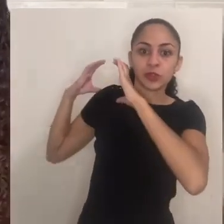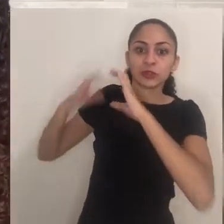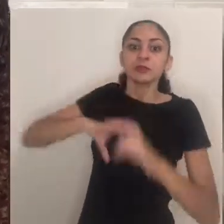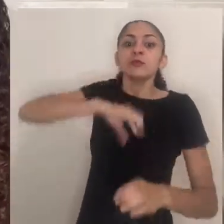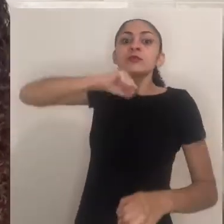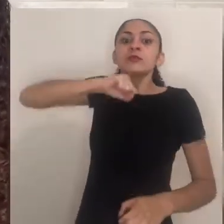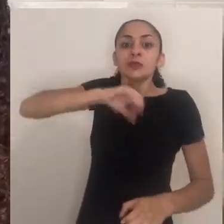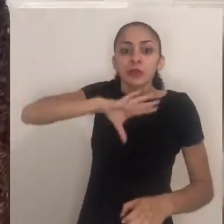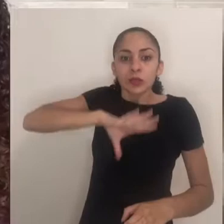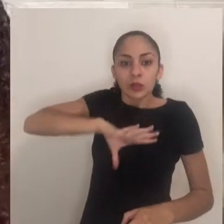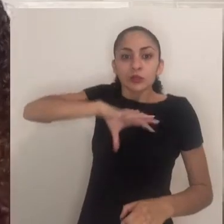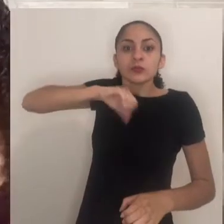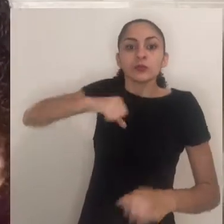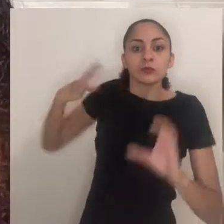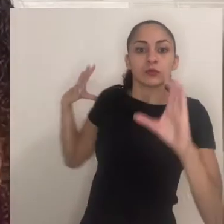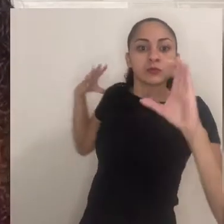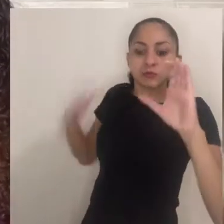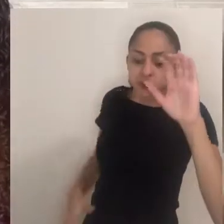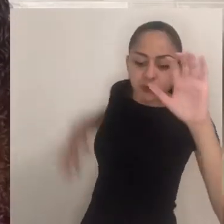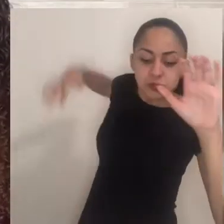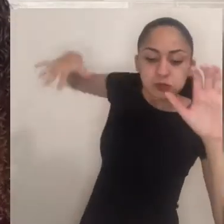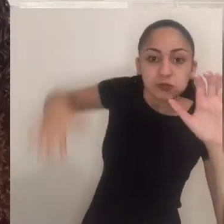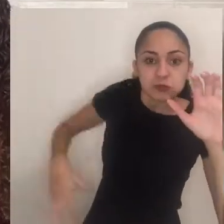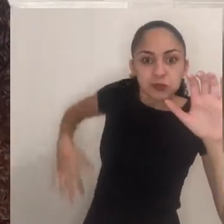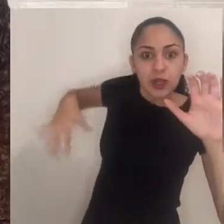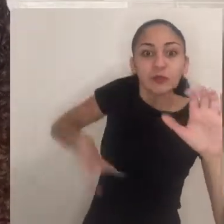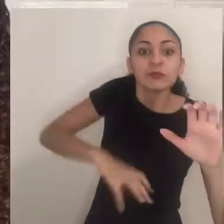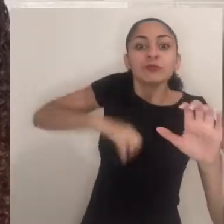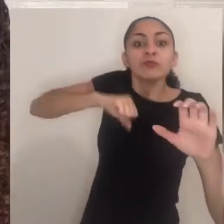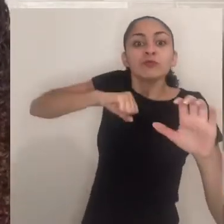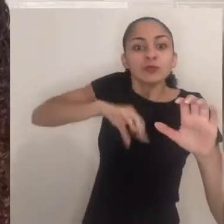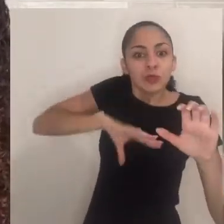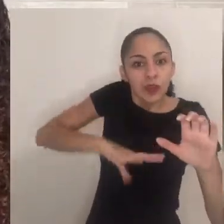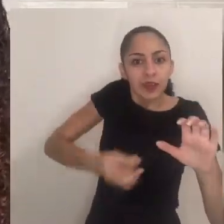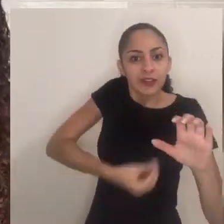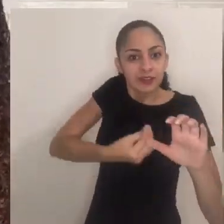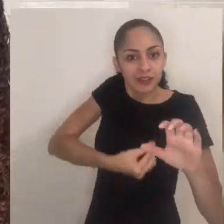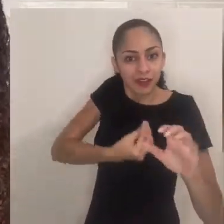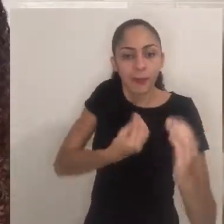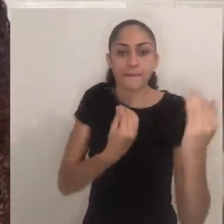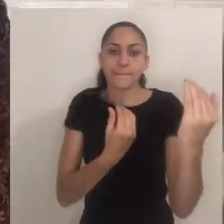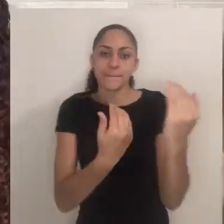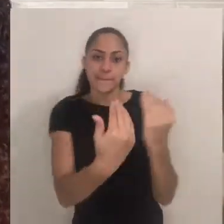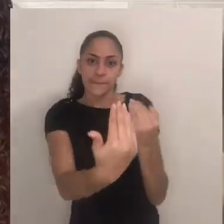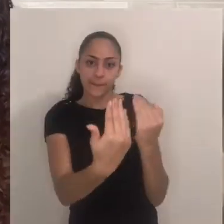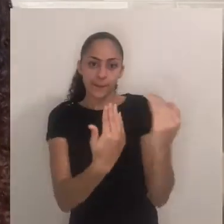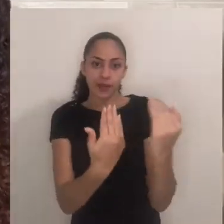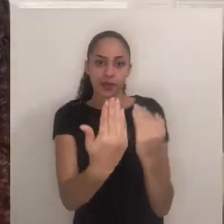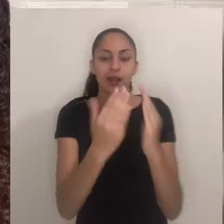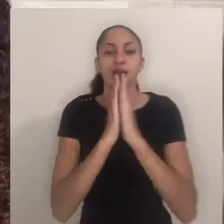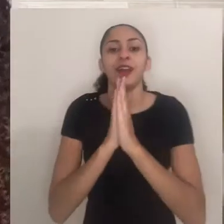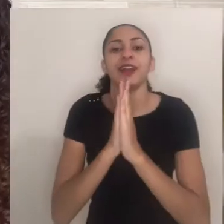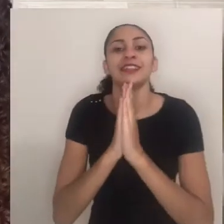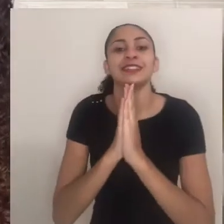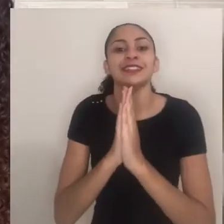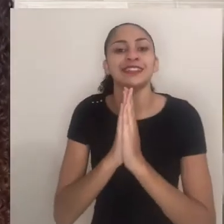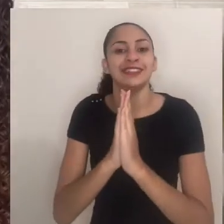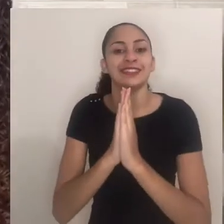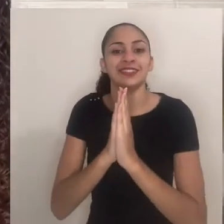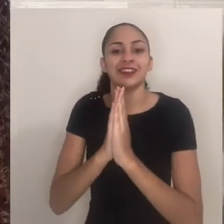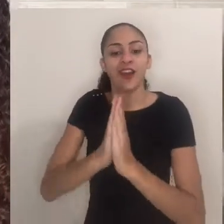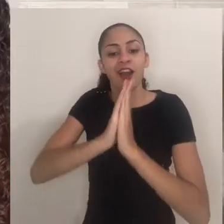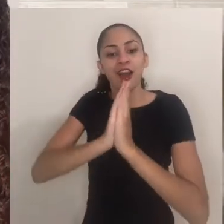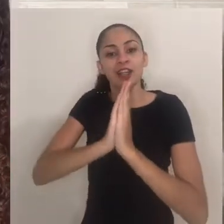da mesma forma é a oração para o cristão. Então, a oração é o oxigênio da alma para o